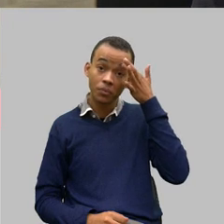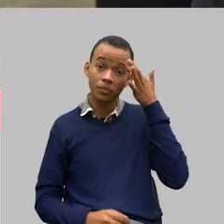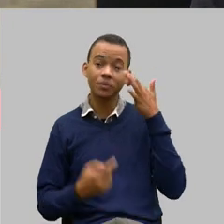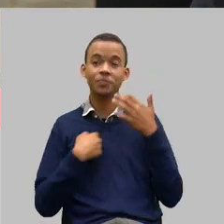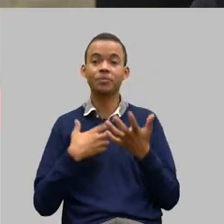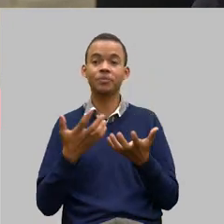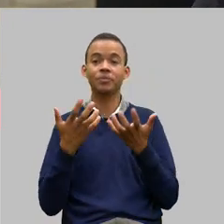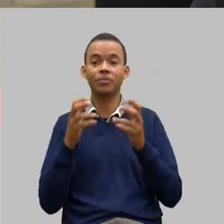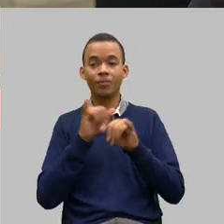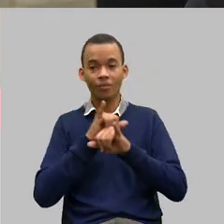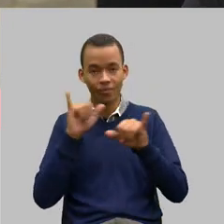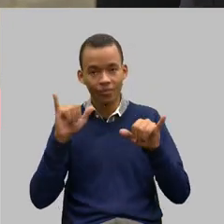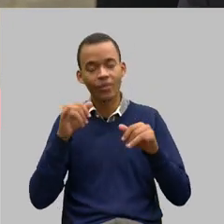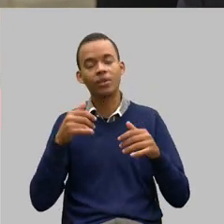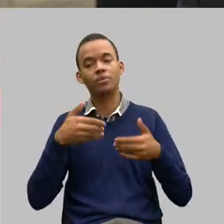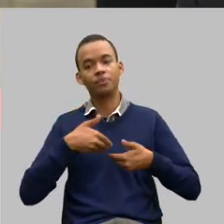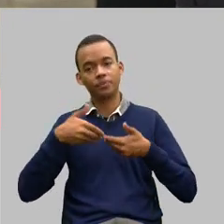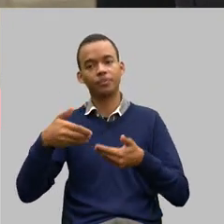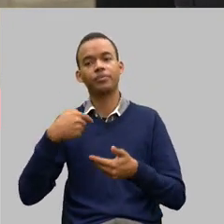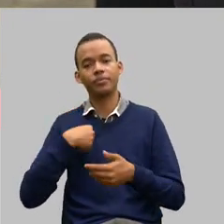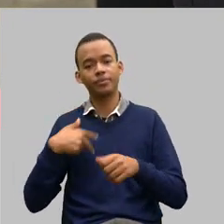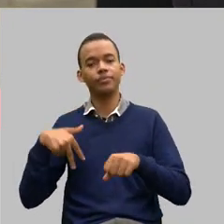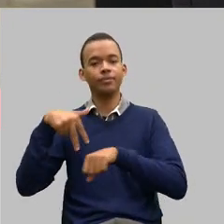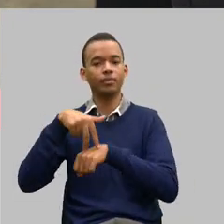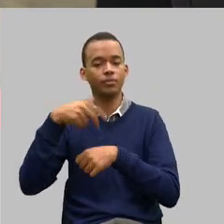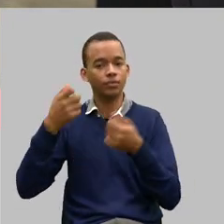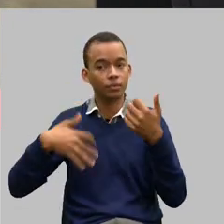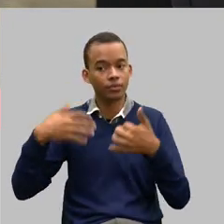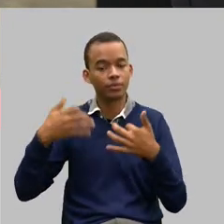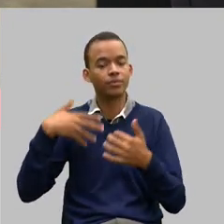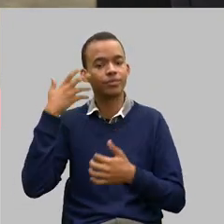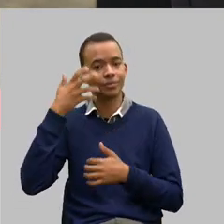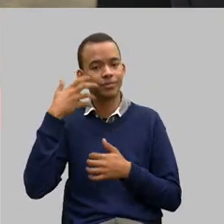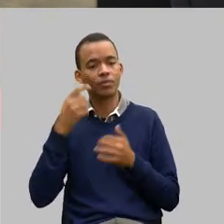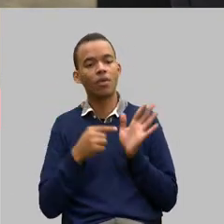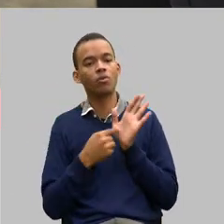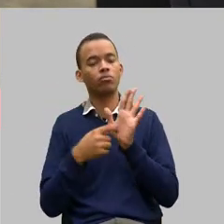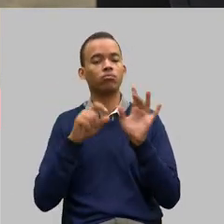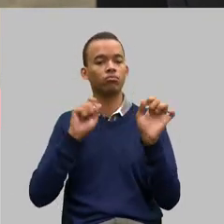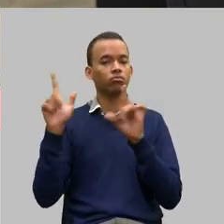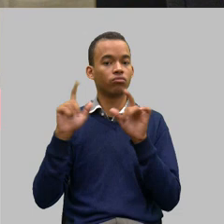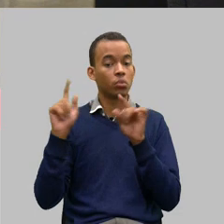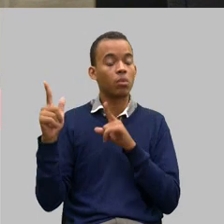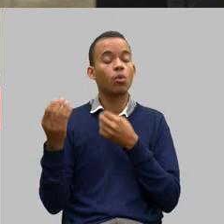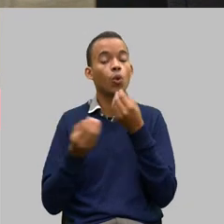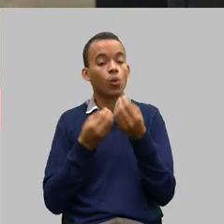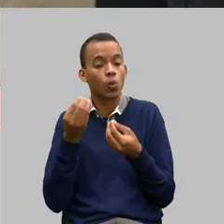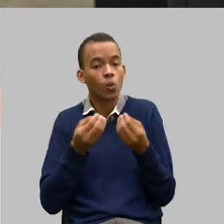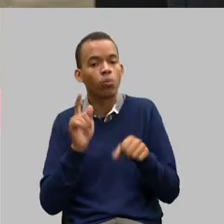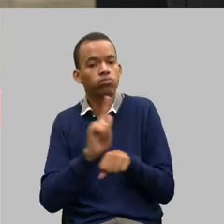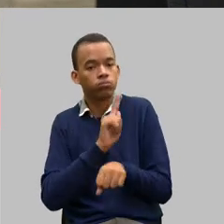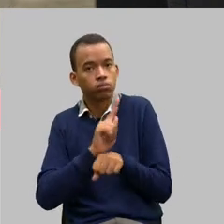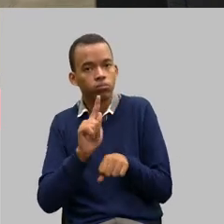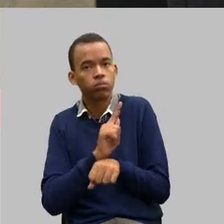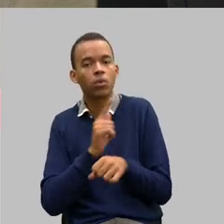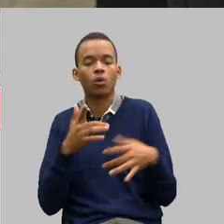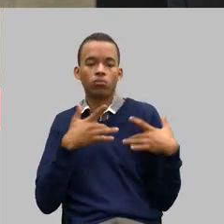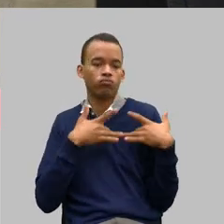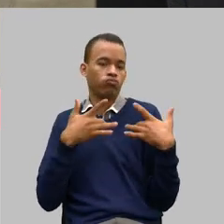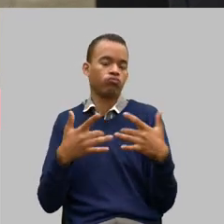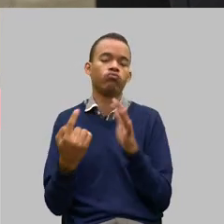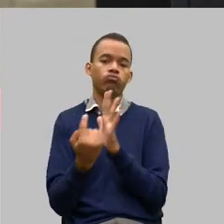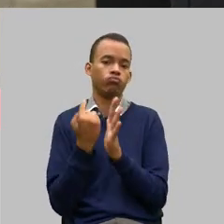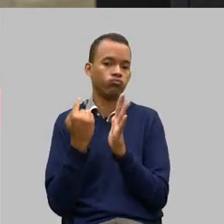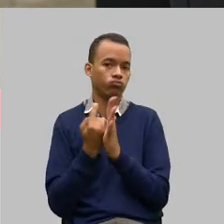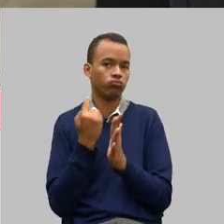agradecer essa oportunidade né da gente poder prestar contas fazer um balanço da nossa gestão e tô aqui totalmente à disposição